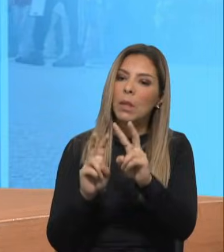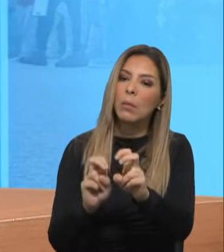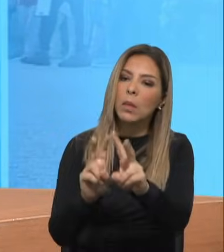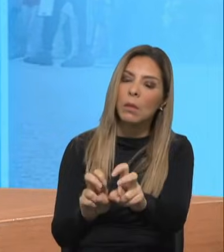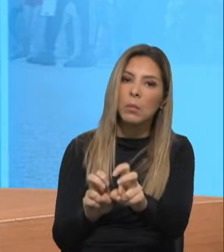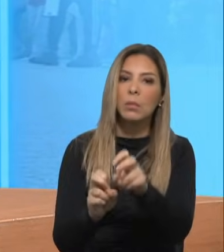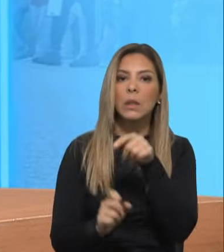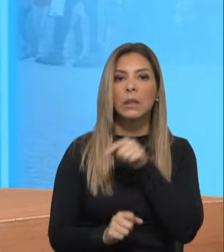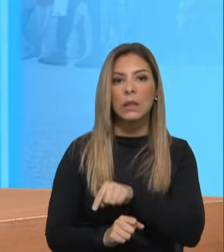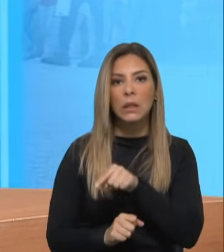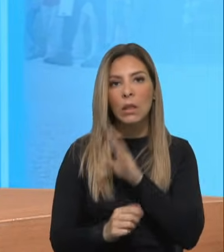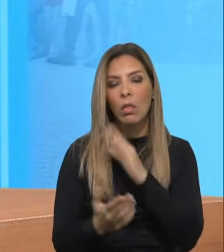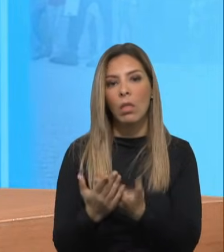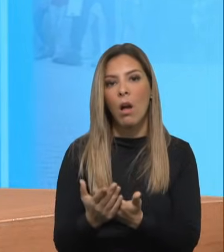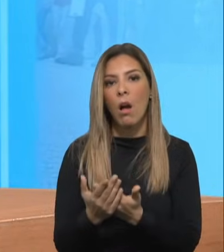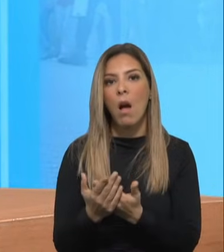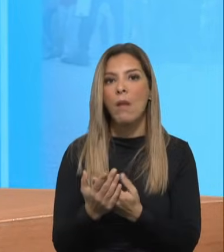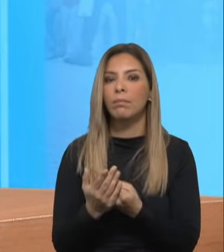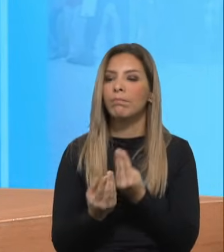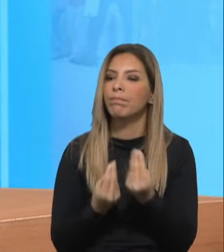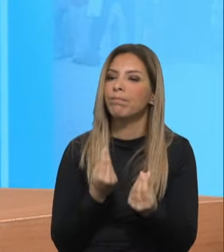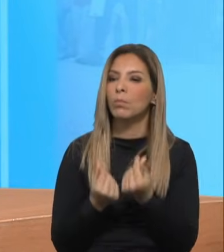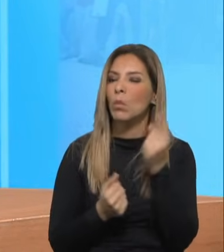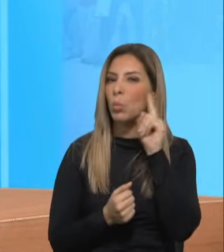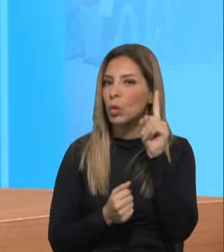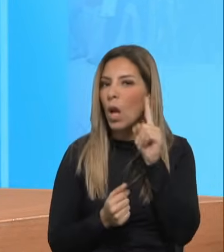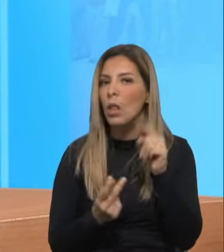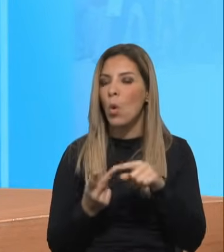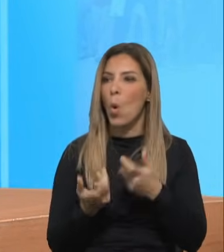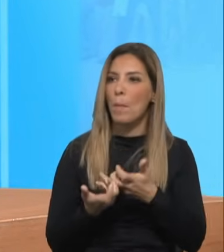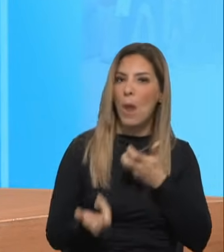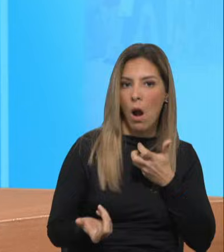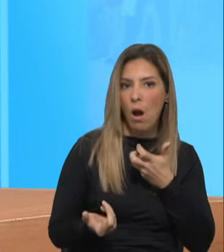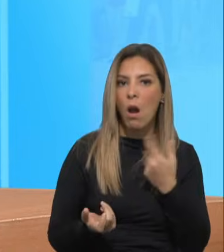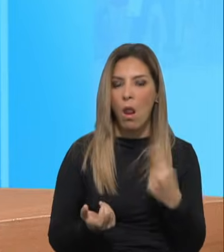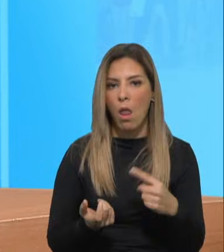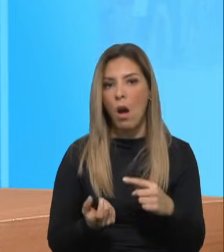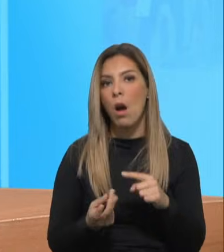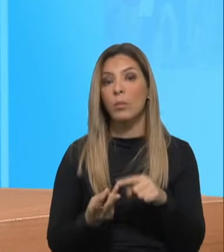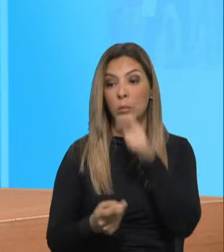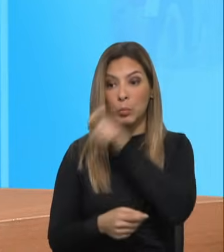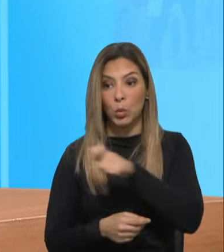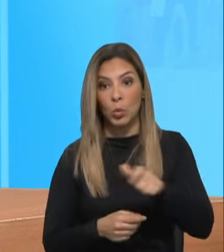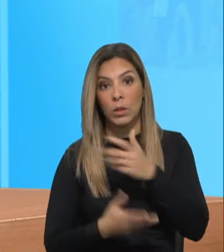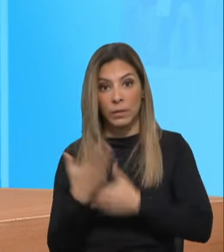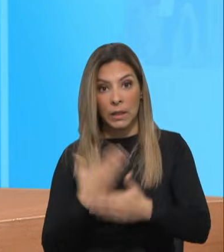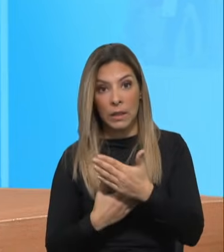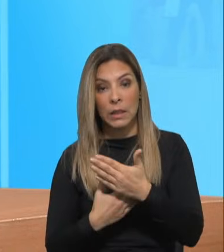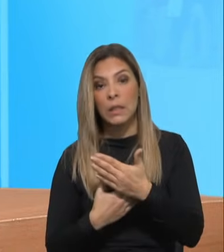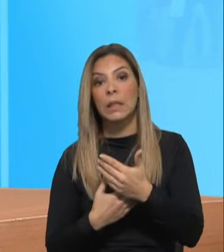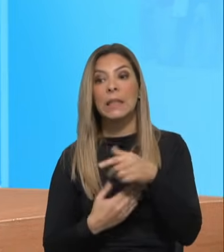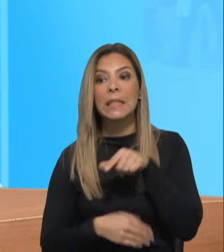que eventualmente nos parecem mais importantes ou mais relevantes, a pessoa com deficiência tem vindo a ser